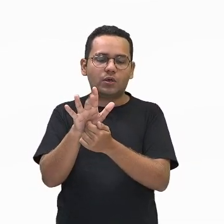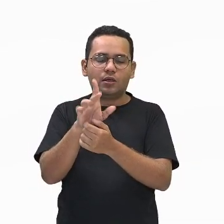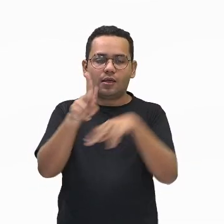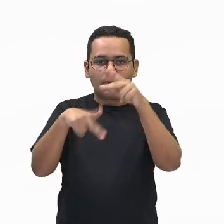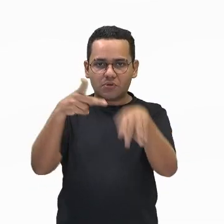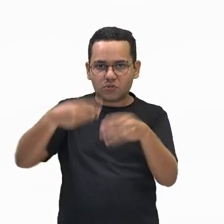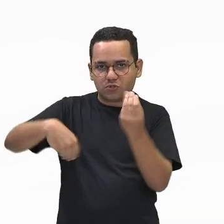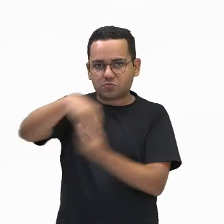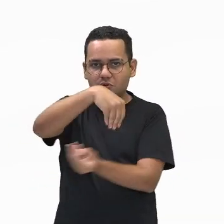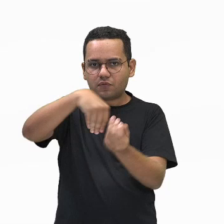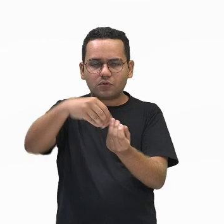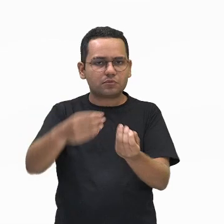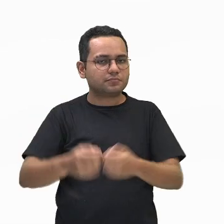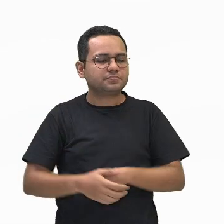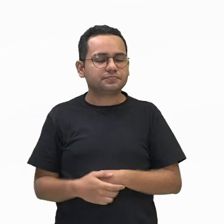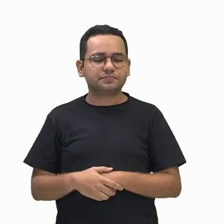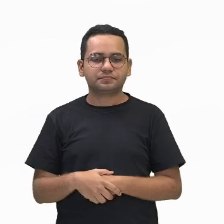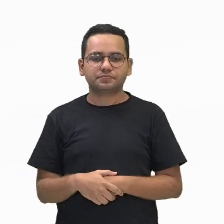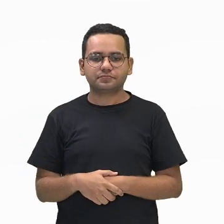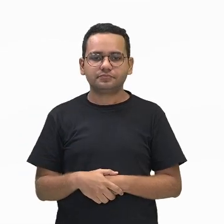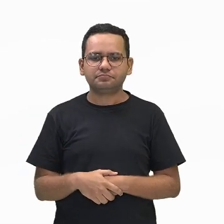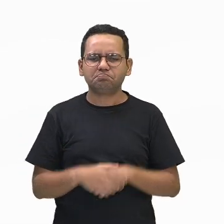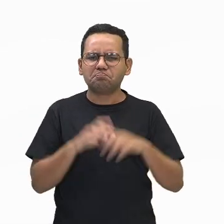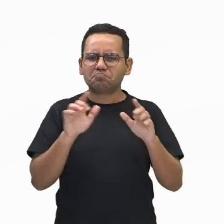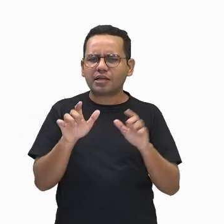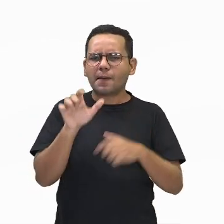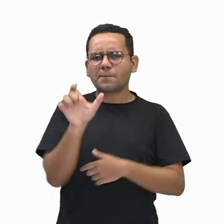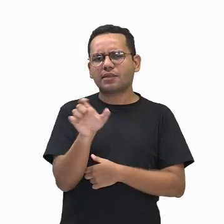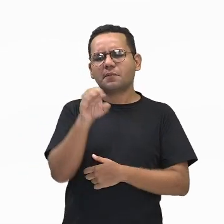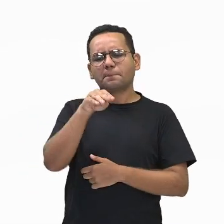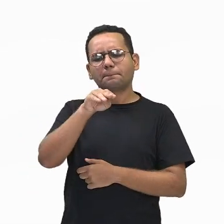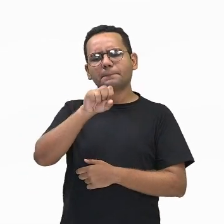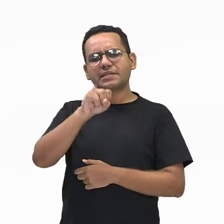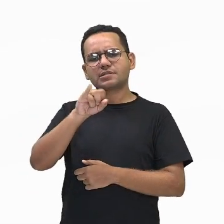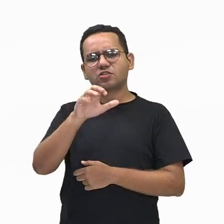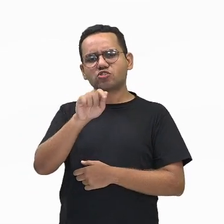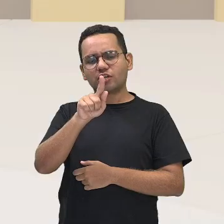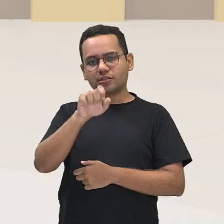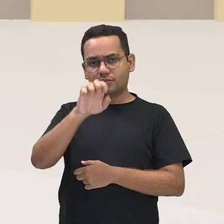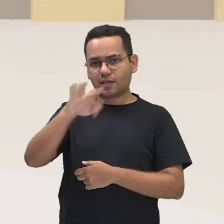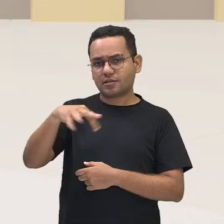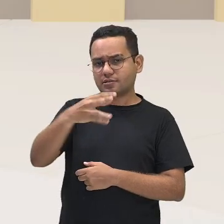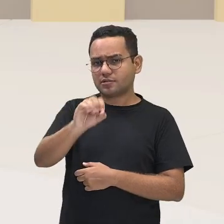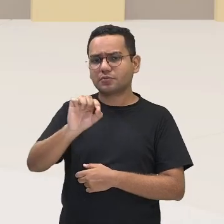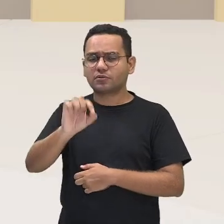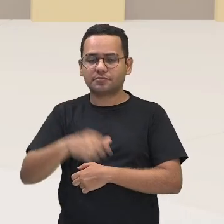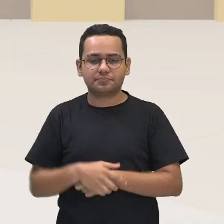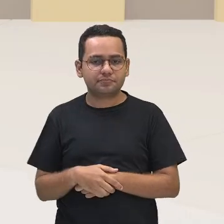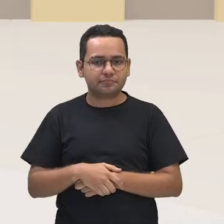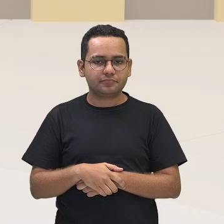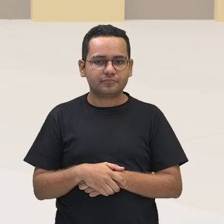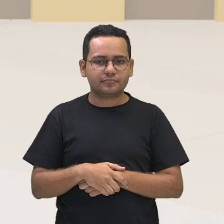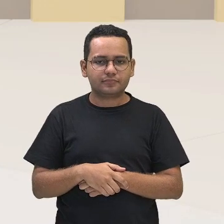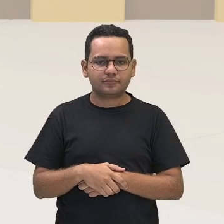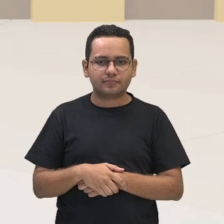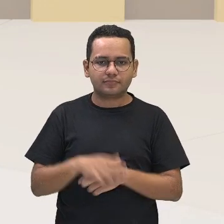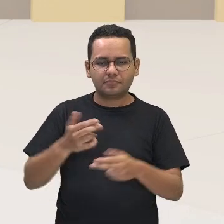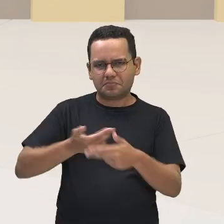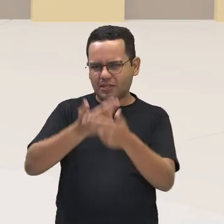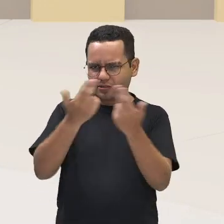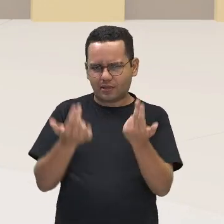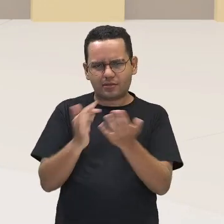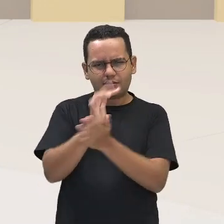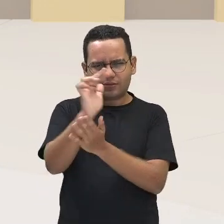miscigenação? E só para a gente relembrar aqui, o que é a miscigenação? É essa mistura étnica, certo? Então, é a mistura étnica ali entre